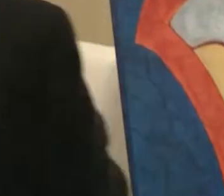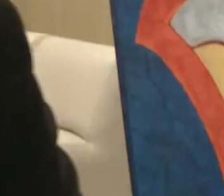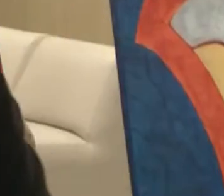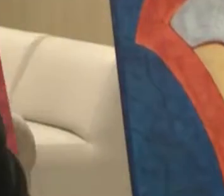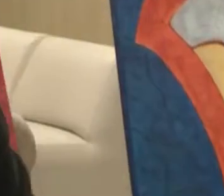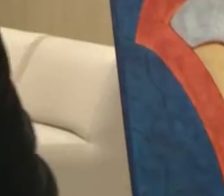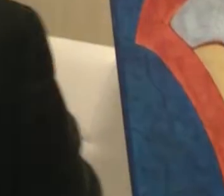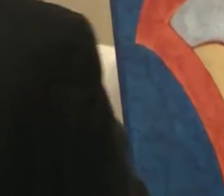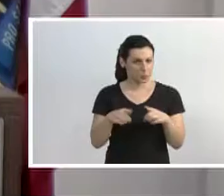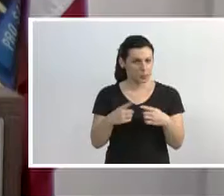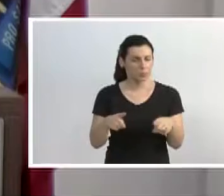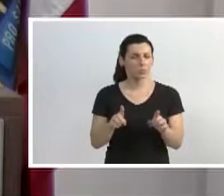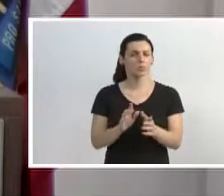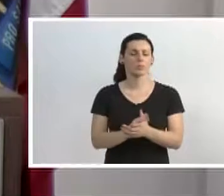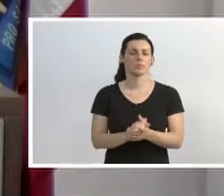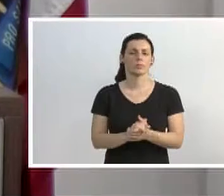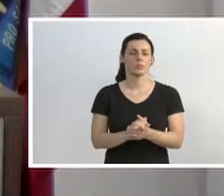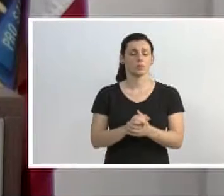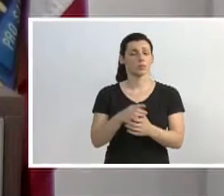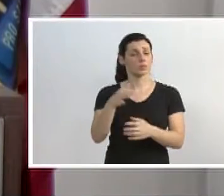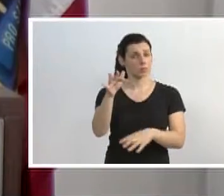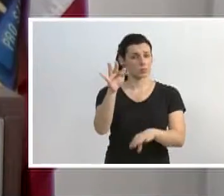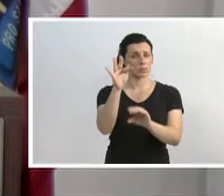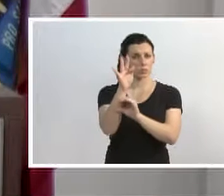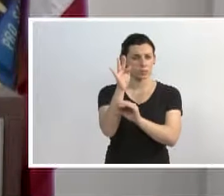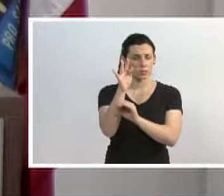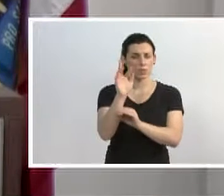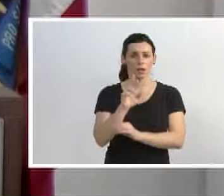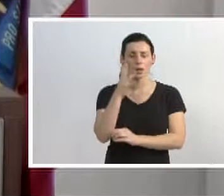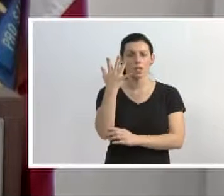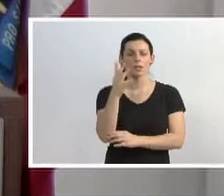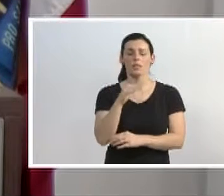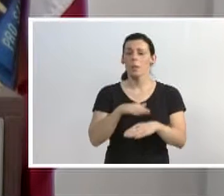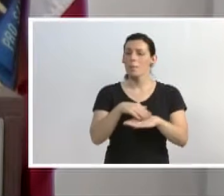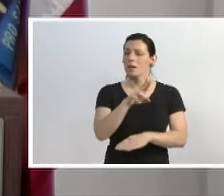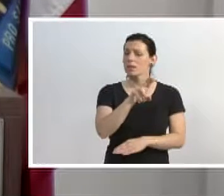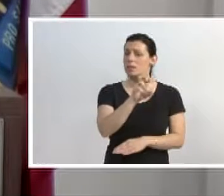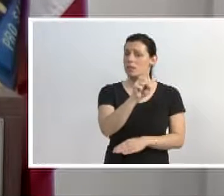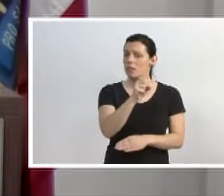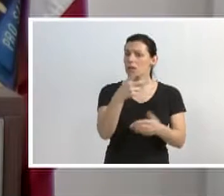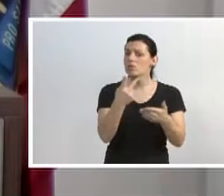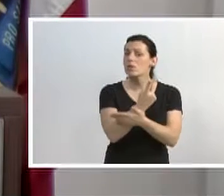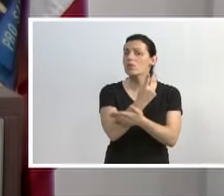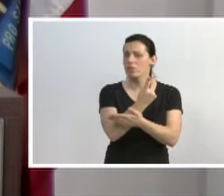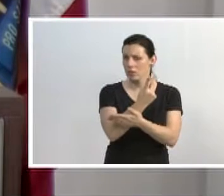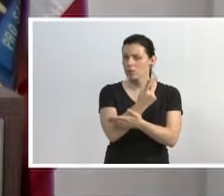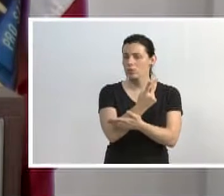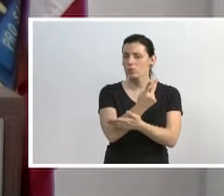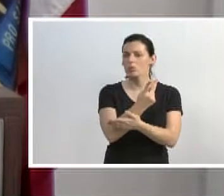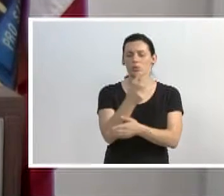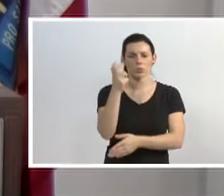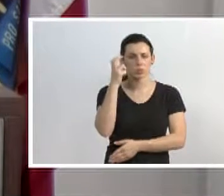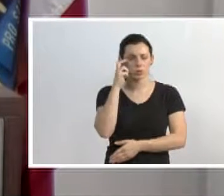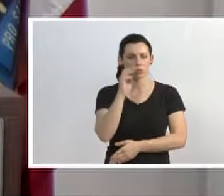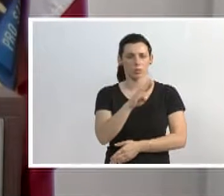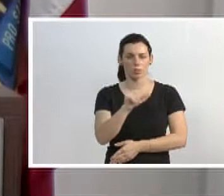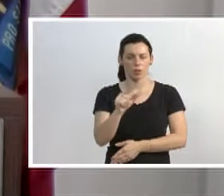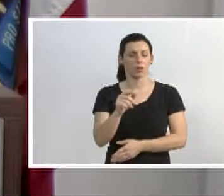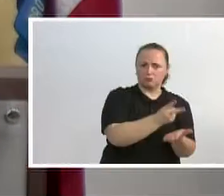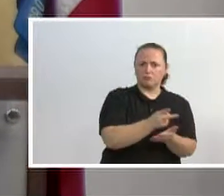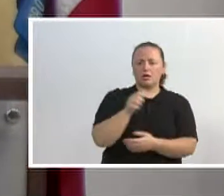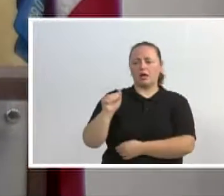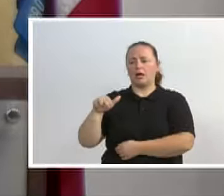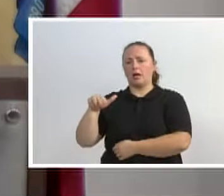continua chamando a atenção do poder público. O parlamentar Silvio Zimmermann falou do repasse de investimentos ao Fundo Municipal de Apoio à